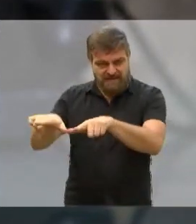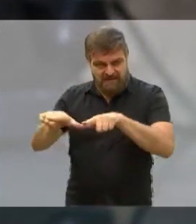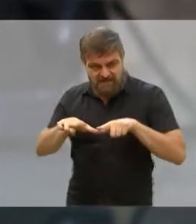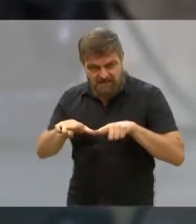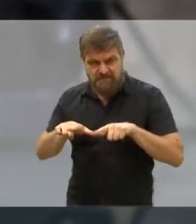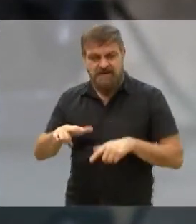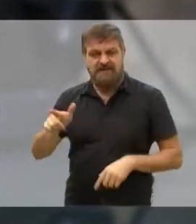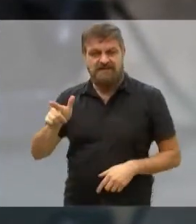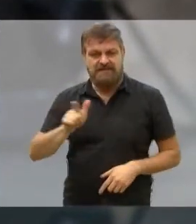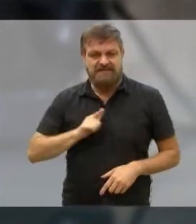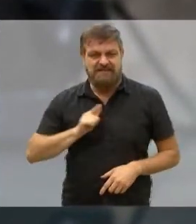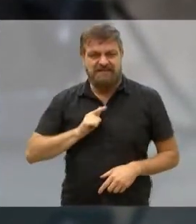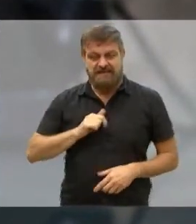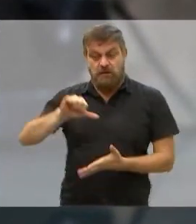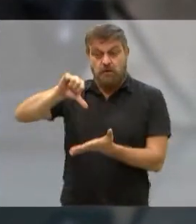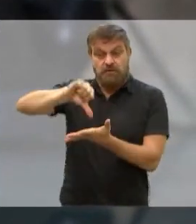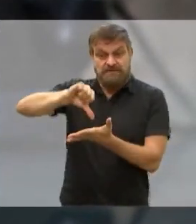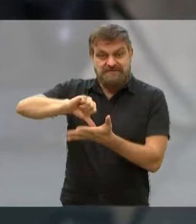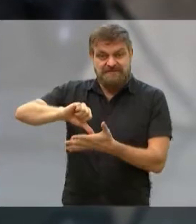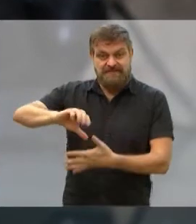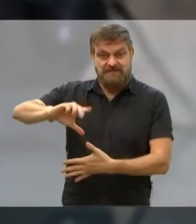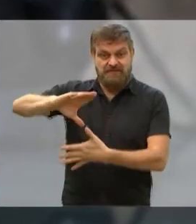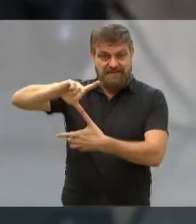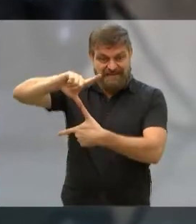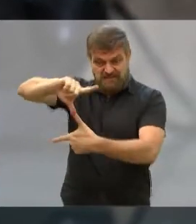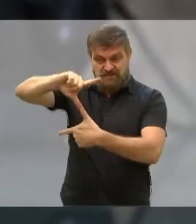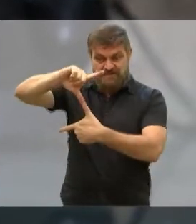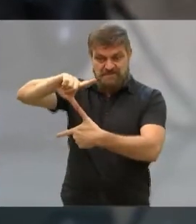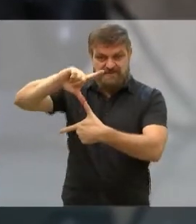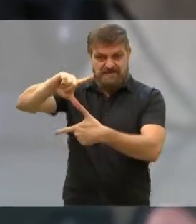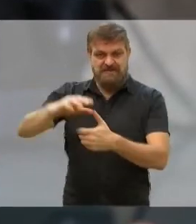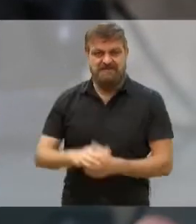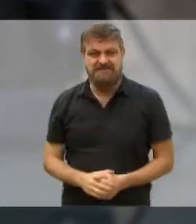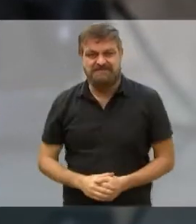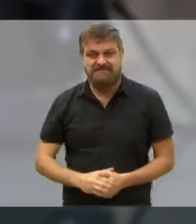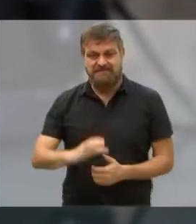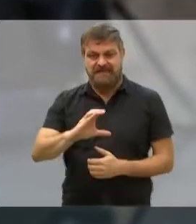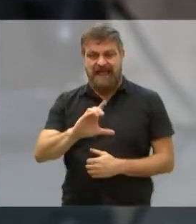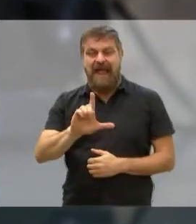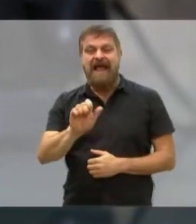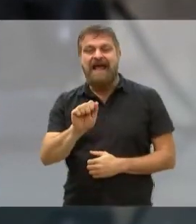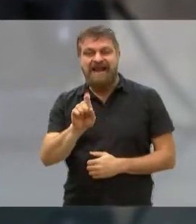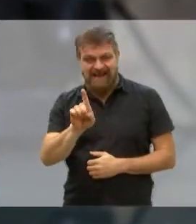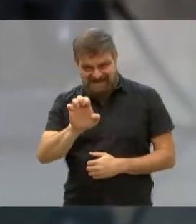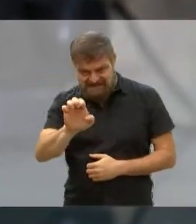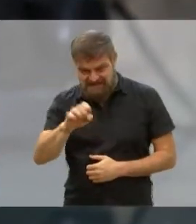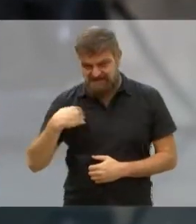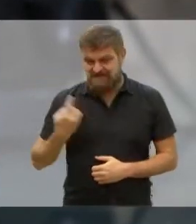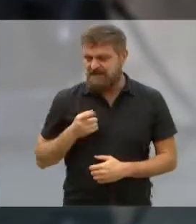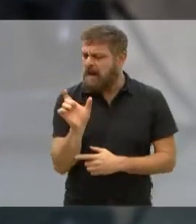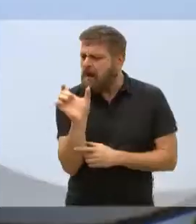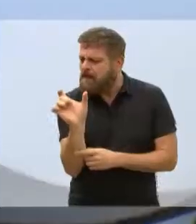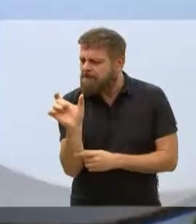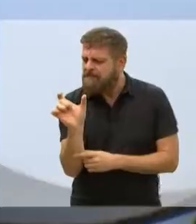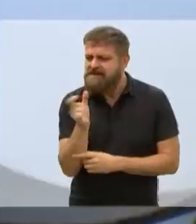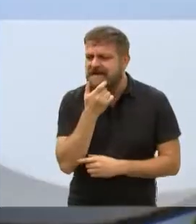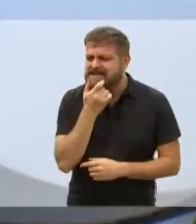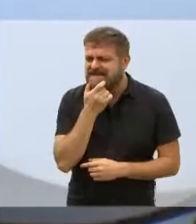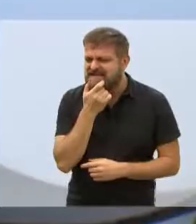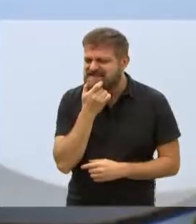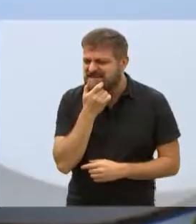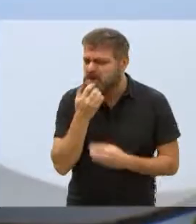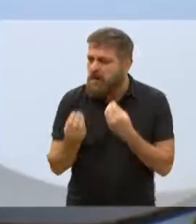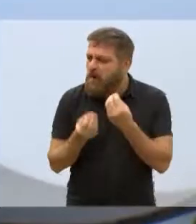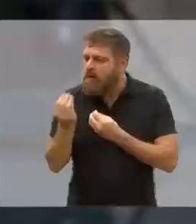terapeuta formada pelo CLEIDE, Centro Latino-Americano de Desenvolvimento. É CLADE ou CLEIDE? CLADE. CLADE mesmo? CLADE. A gente tem mania de tudo achar